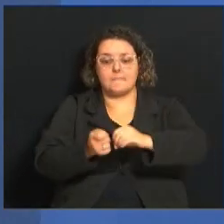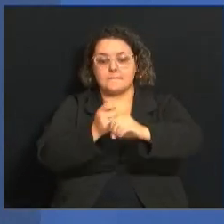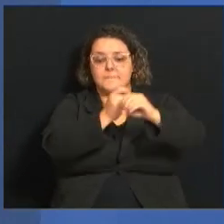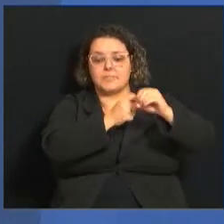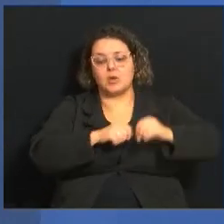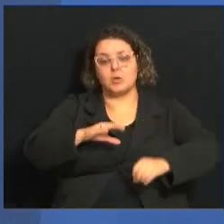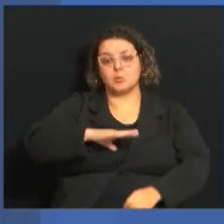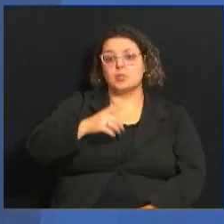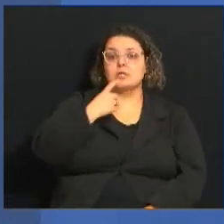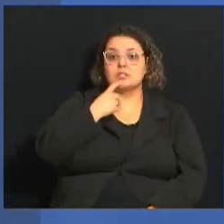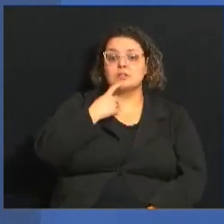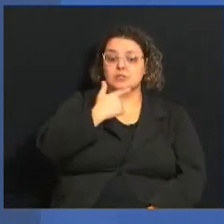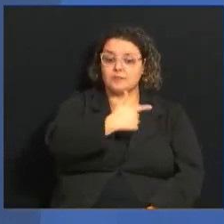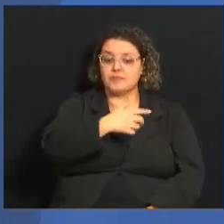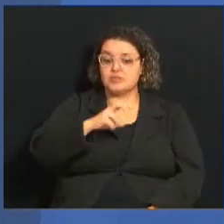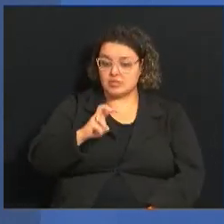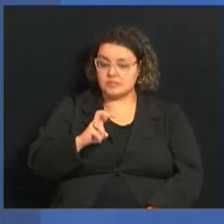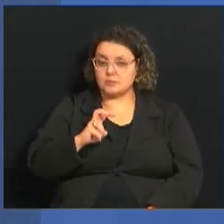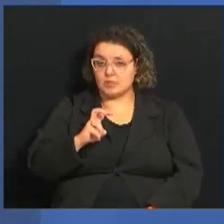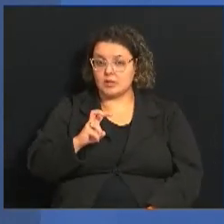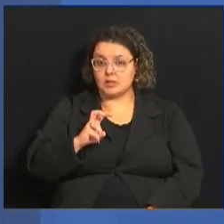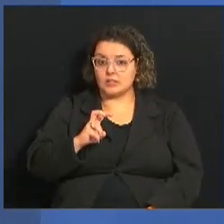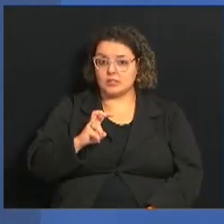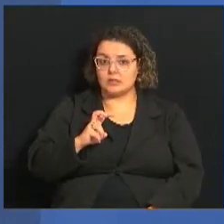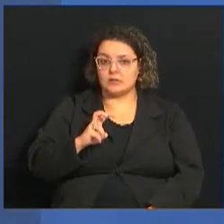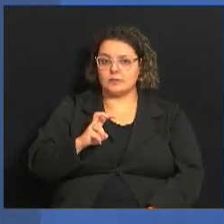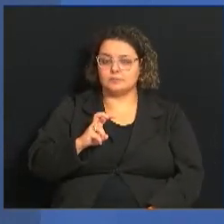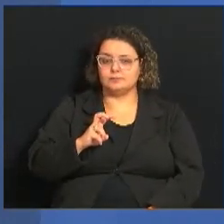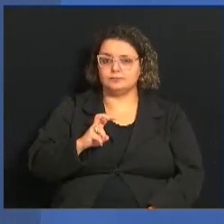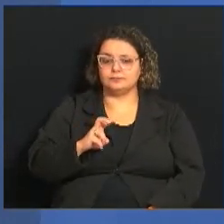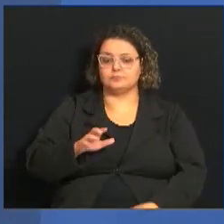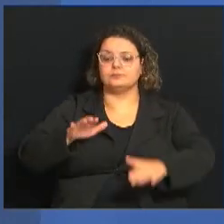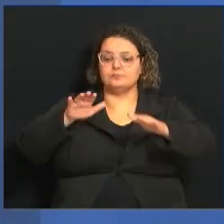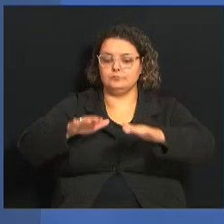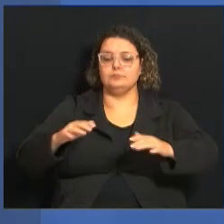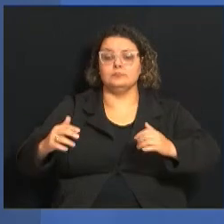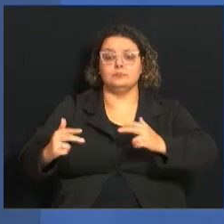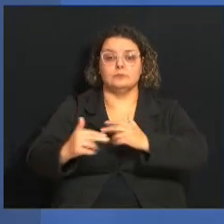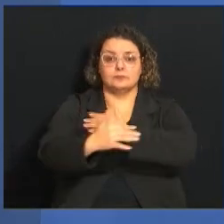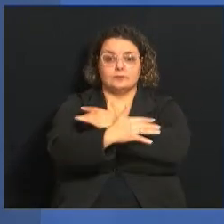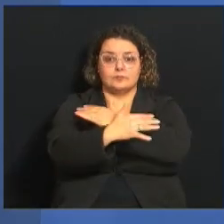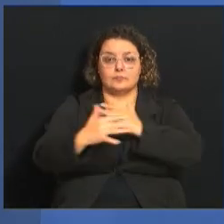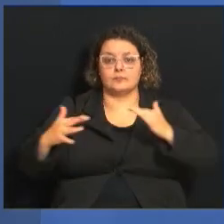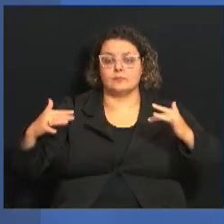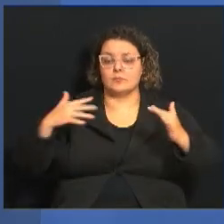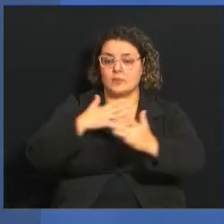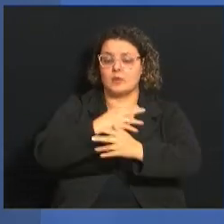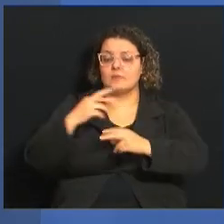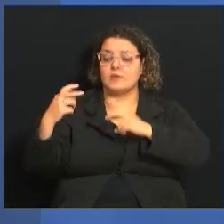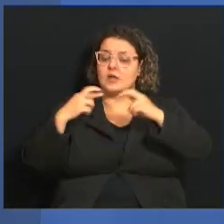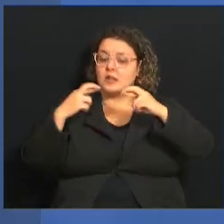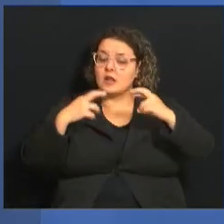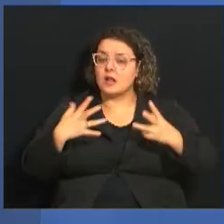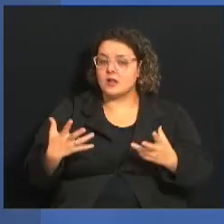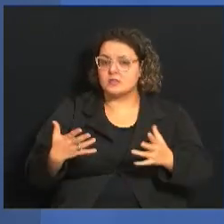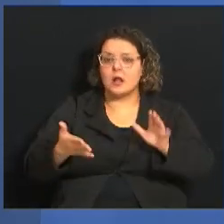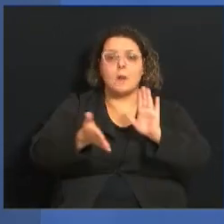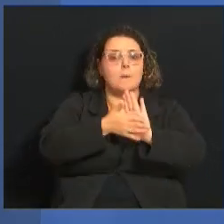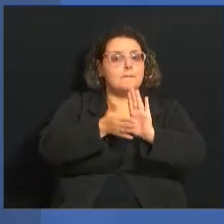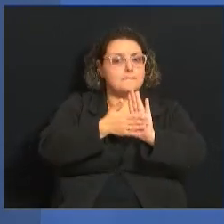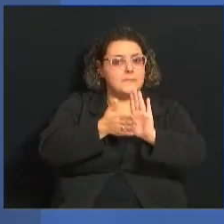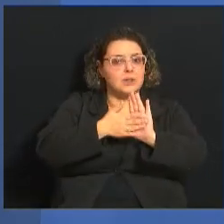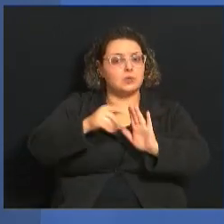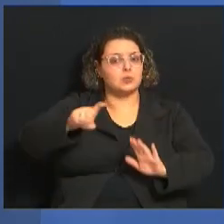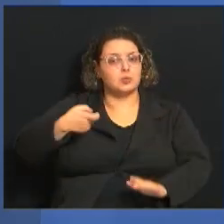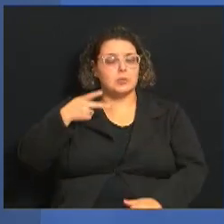25ª audiência pública, a Comissão Permanente de Política Urbana, ela vai analisar uma proposta do